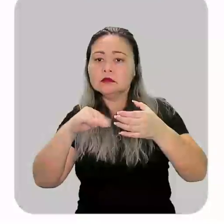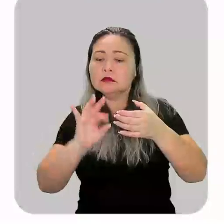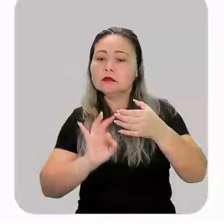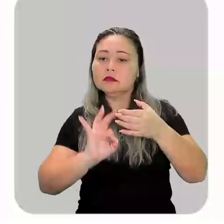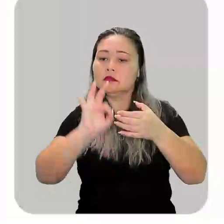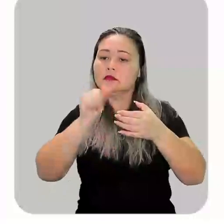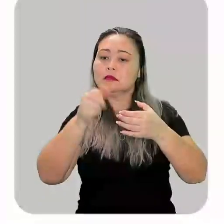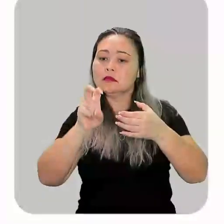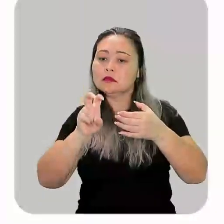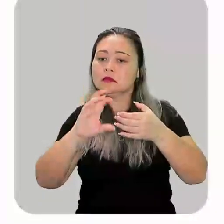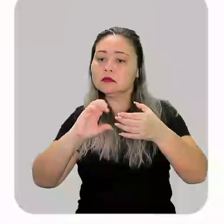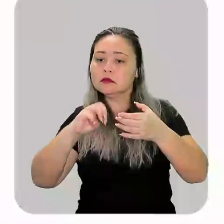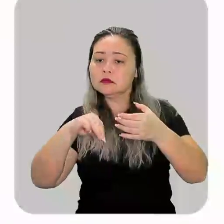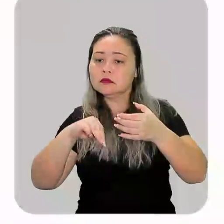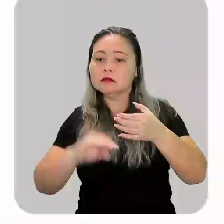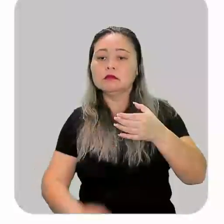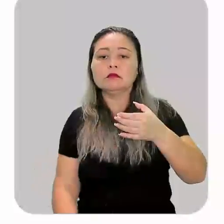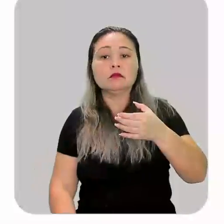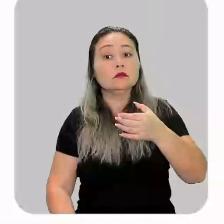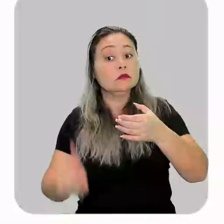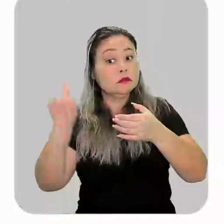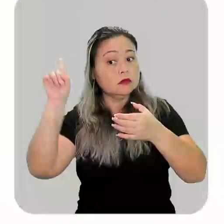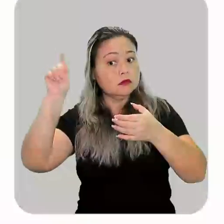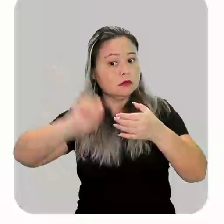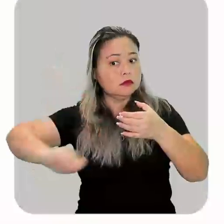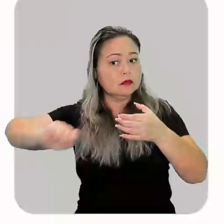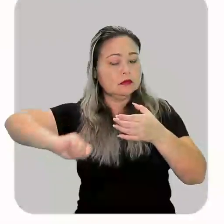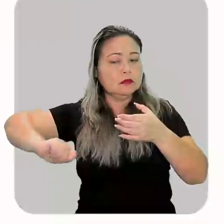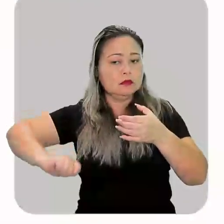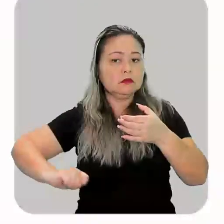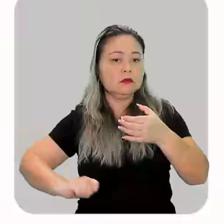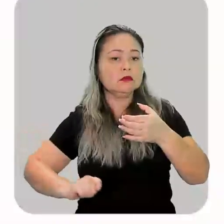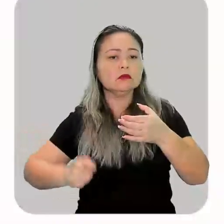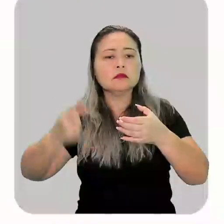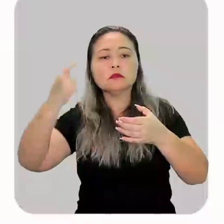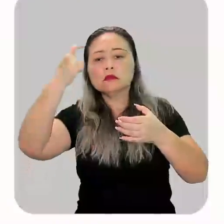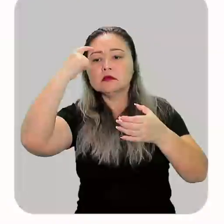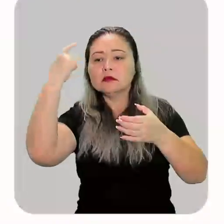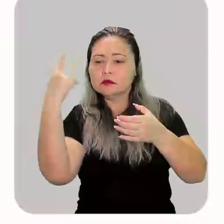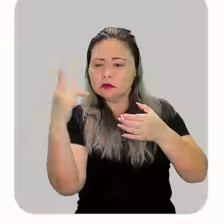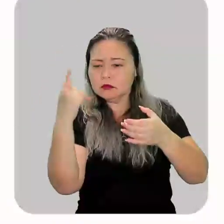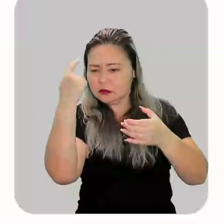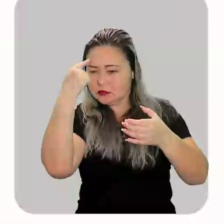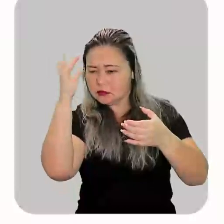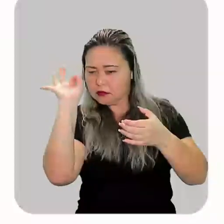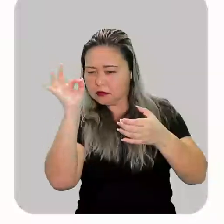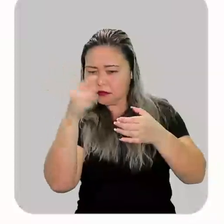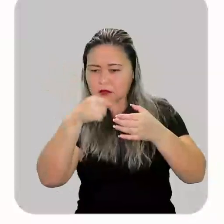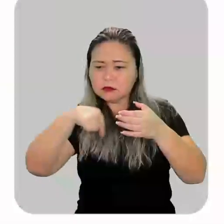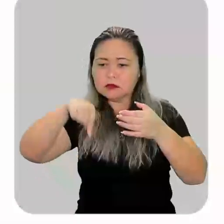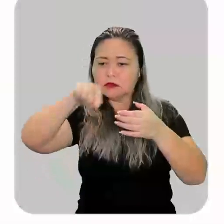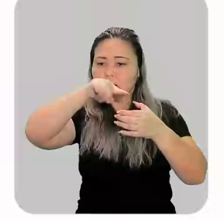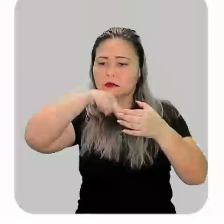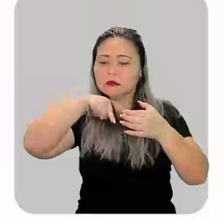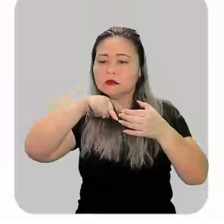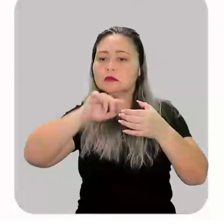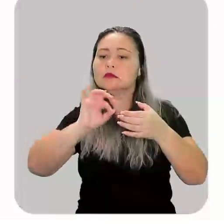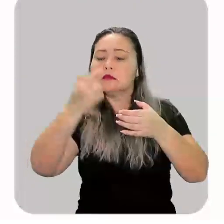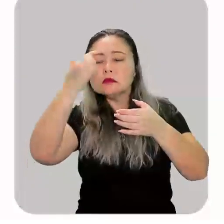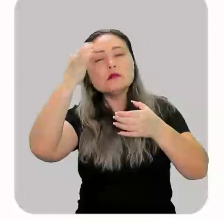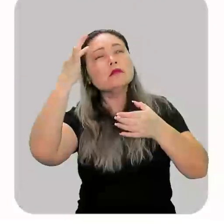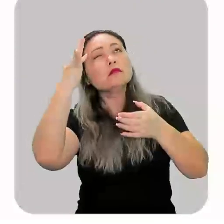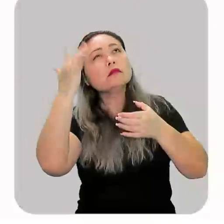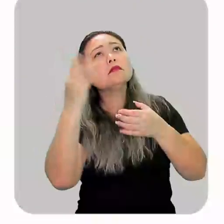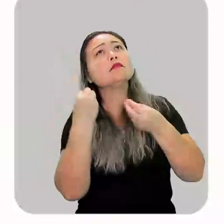e altura 15 centímetros. Importante, pode marcar, pode marcar. Na sua cabeça, já desenhou um cilindro aí? Já